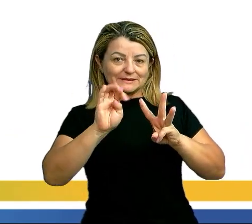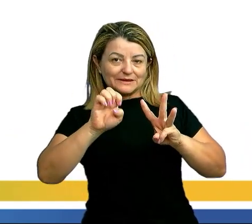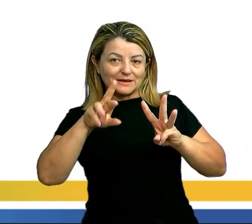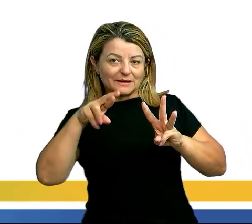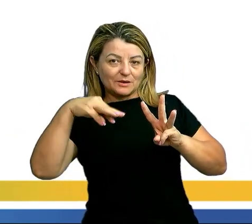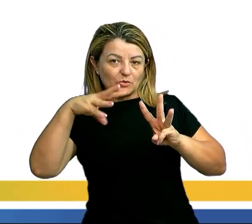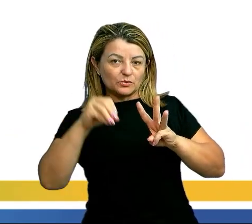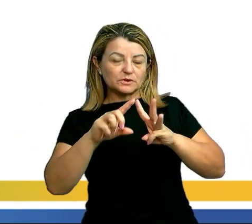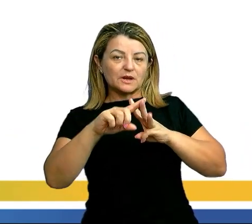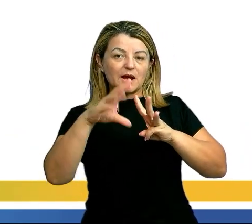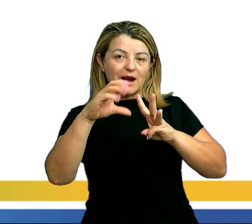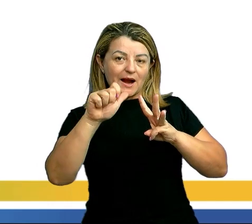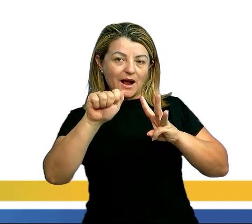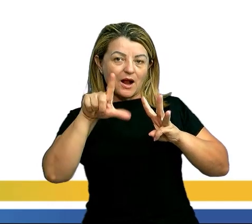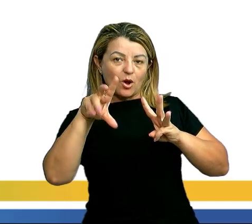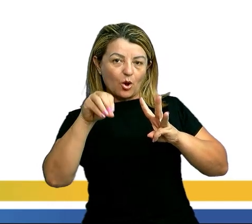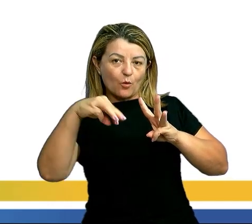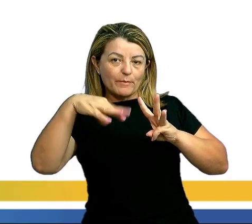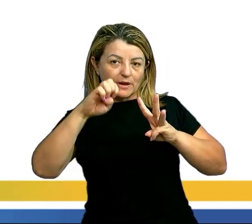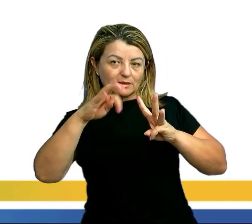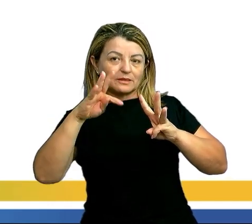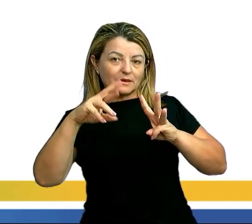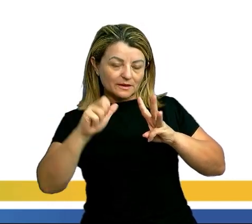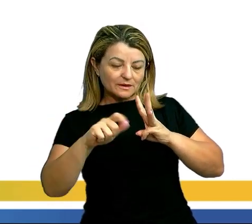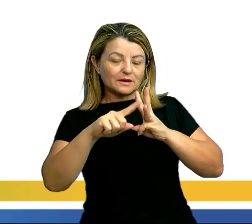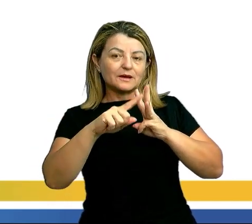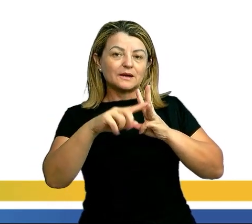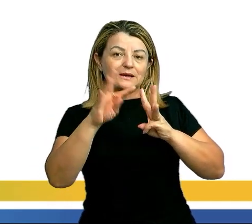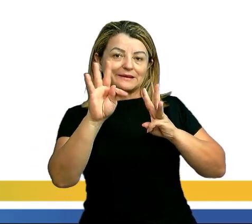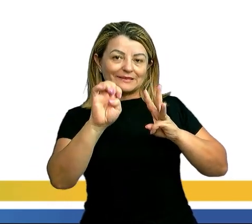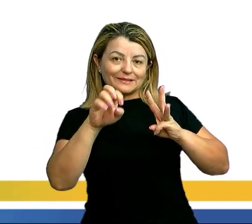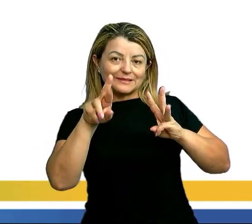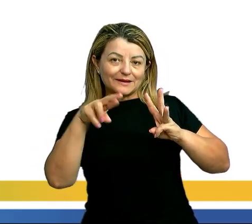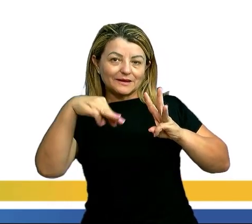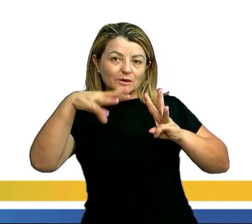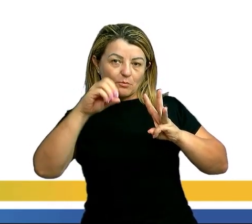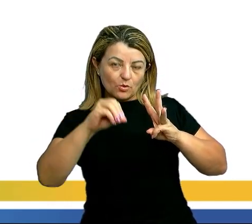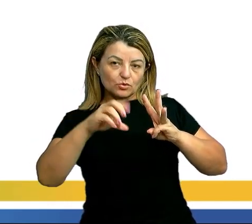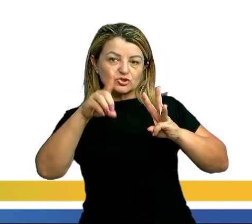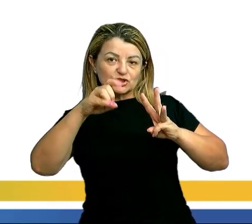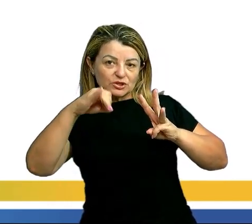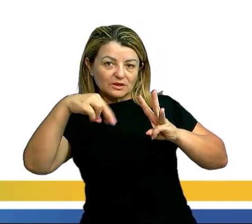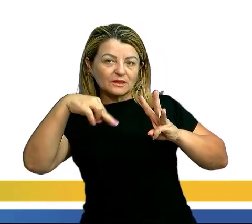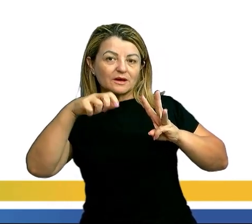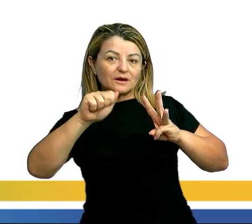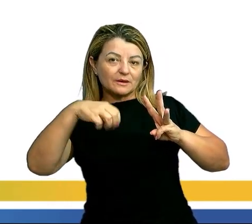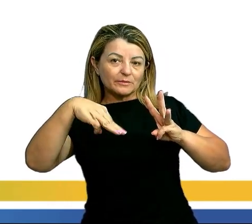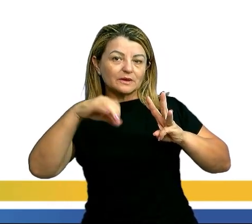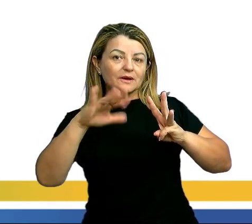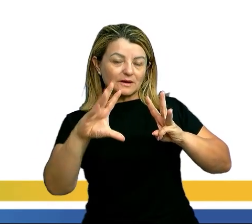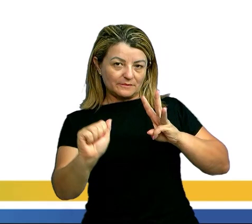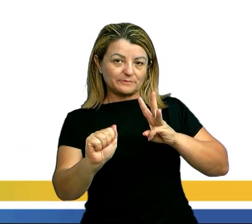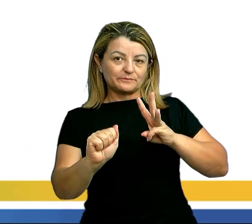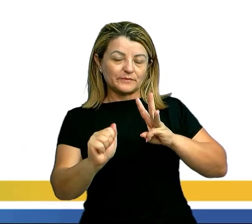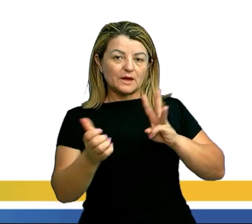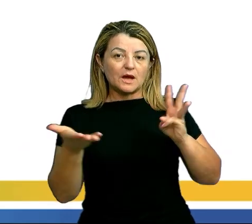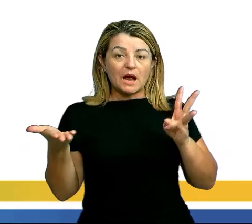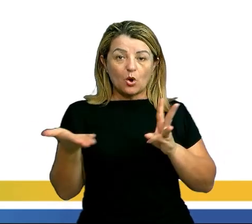termometria, calorimetria e termodinâmica. Na aula de hoje vamos focar na parte de